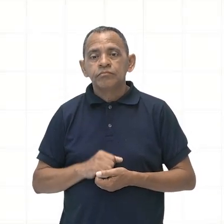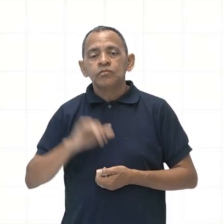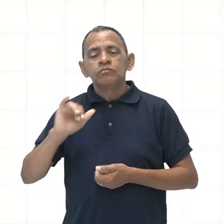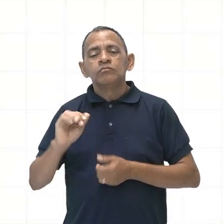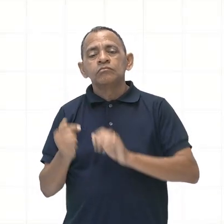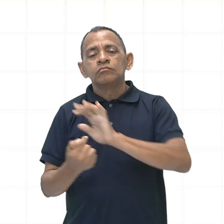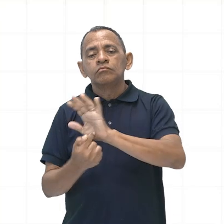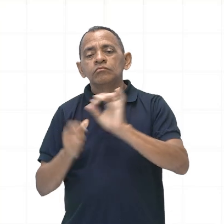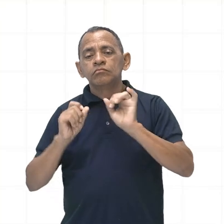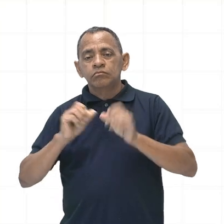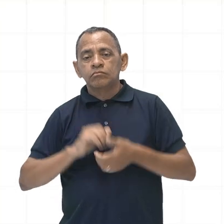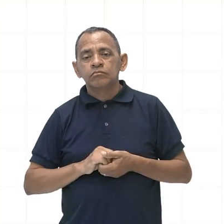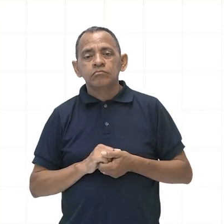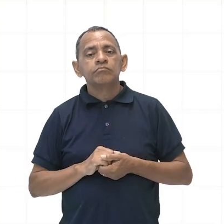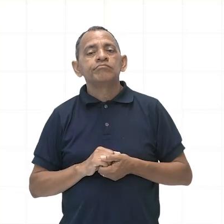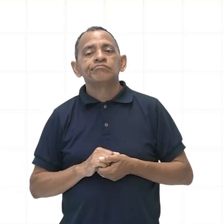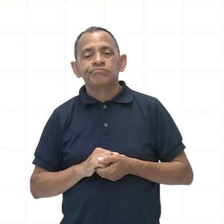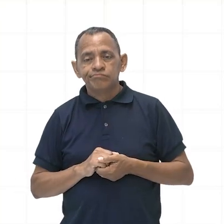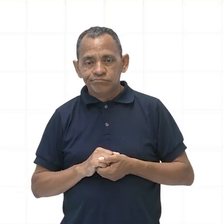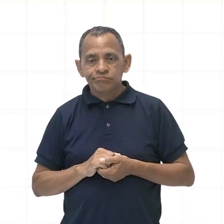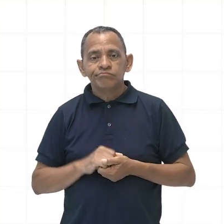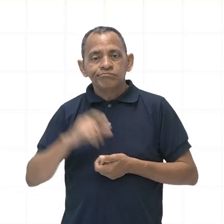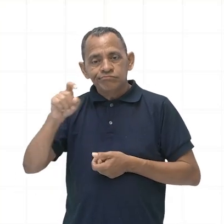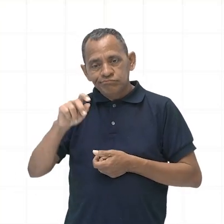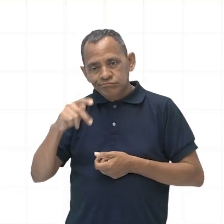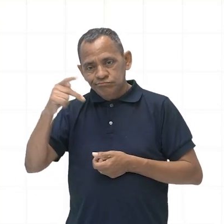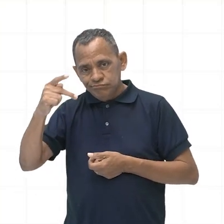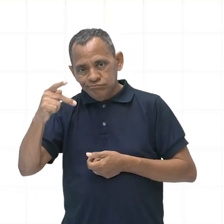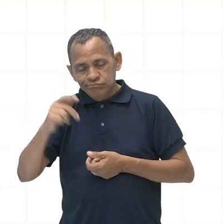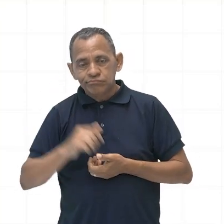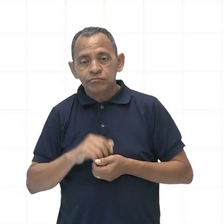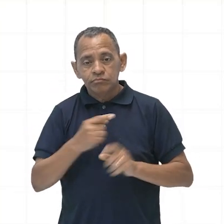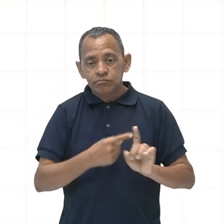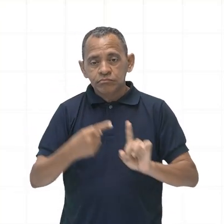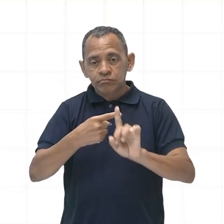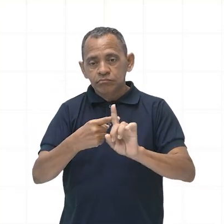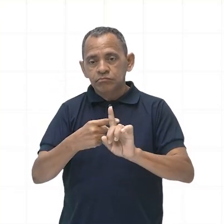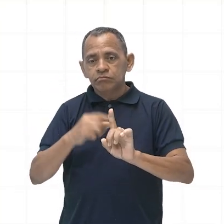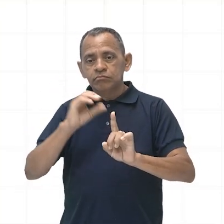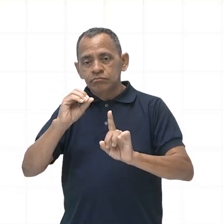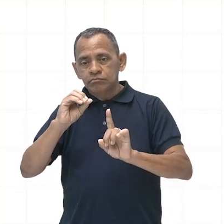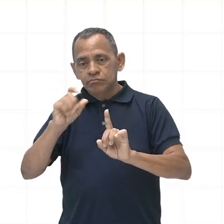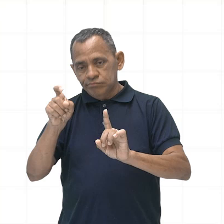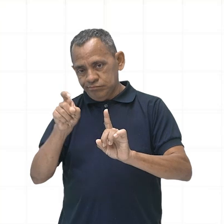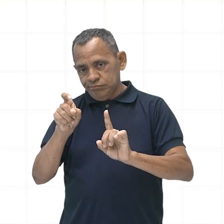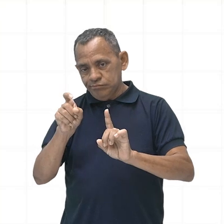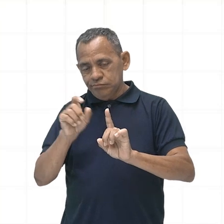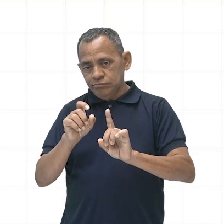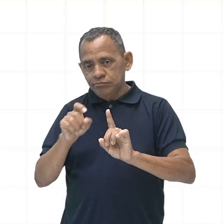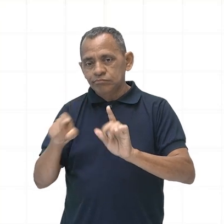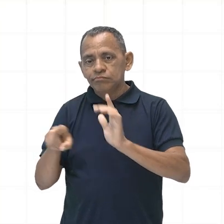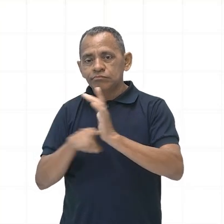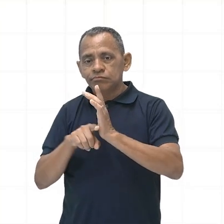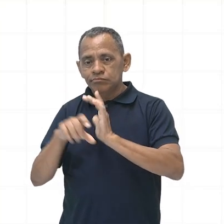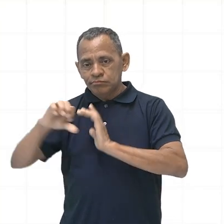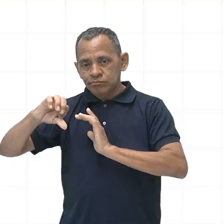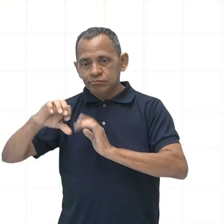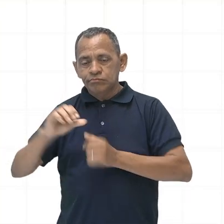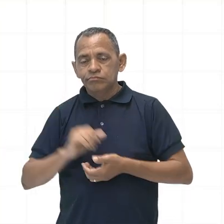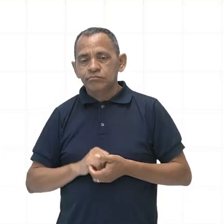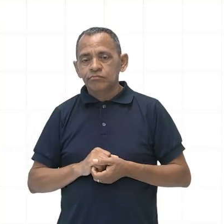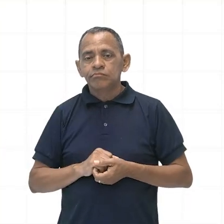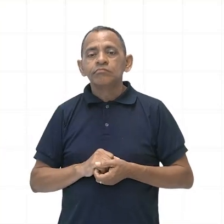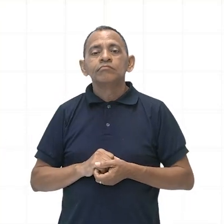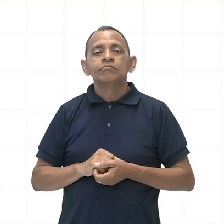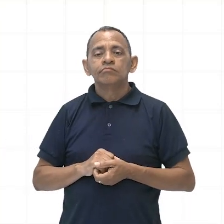Eu poderia ter escrito esse valor como sendo x² mais 0x menos 9. E o